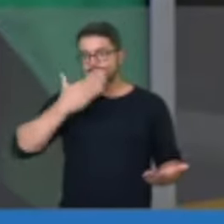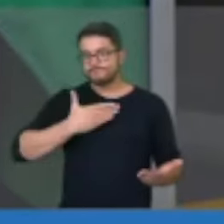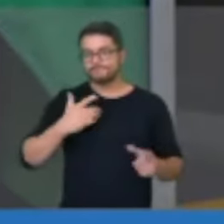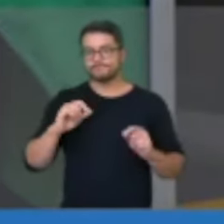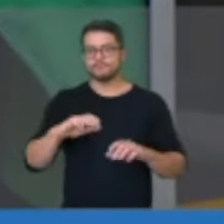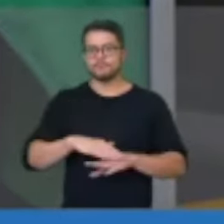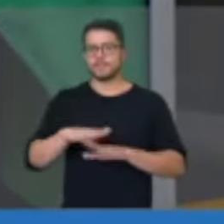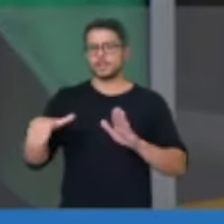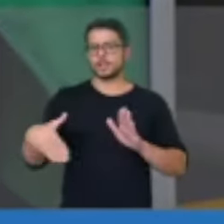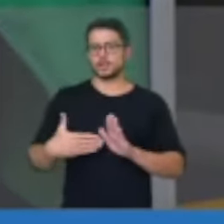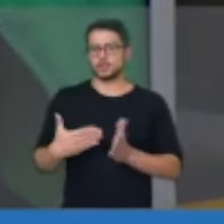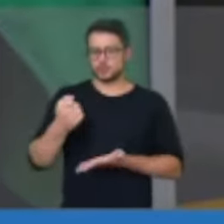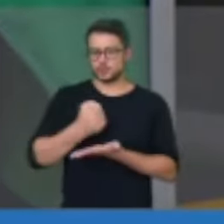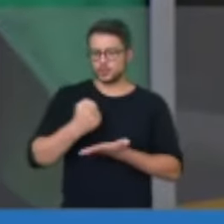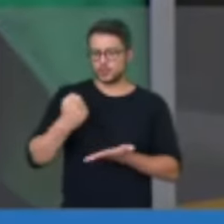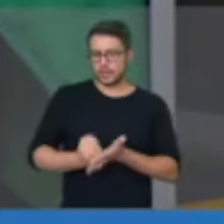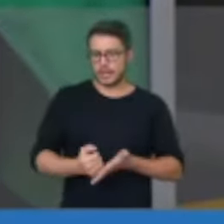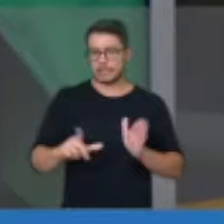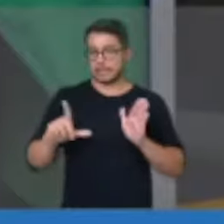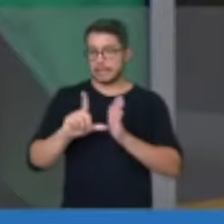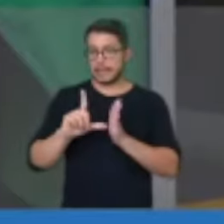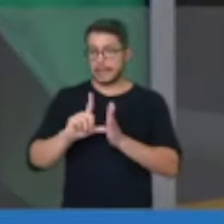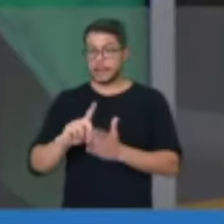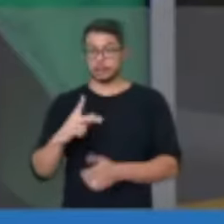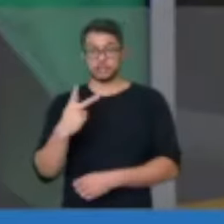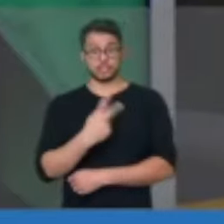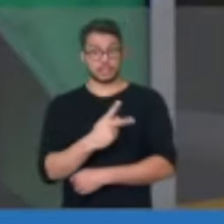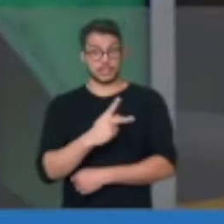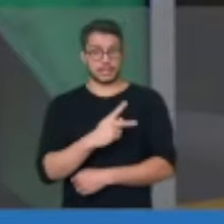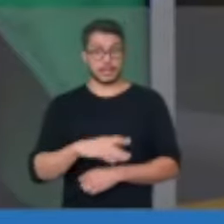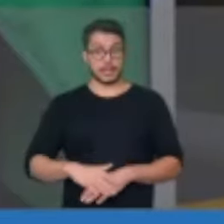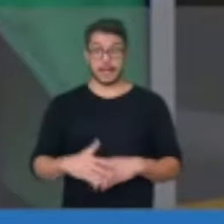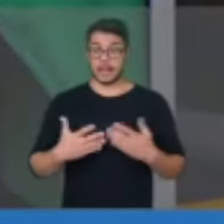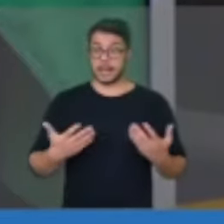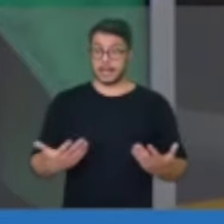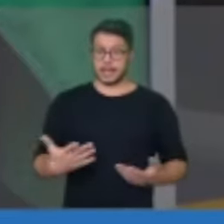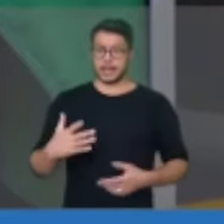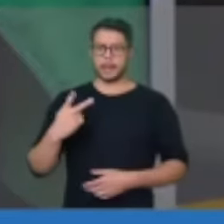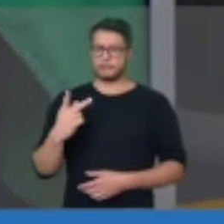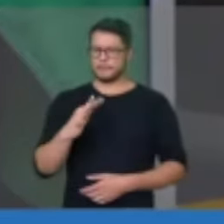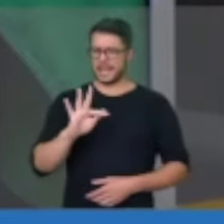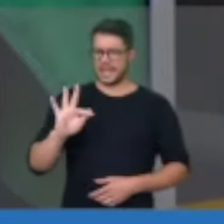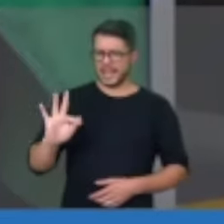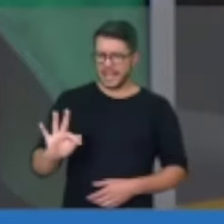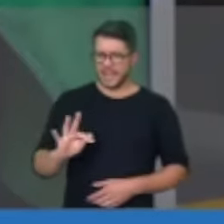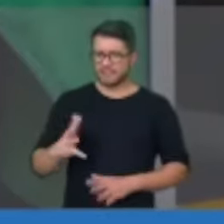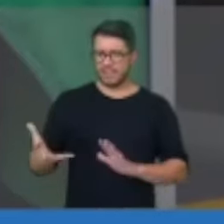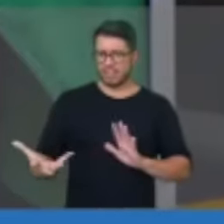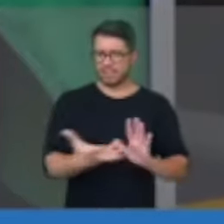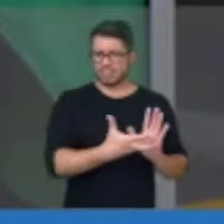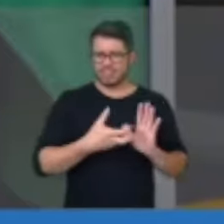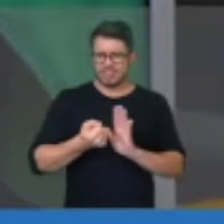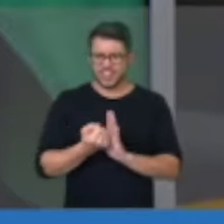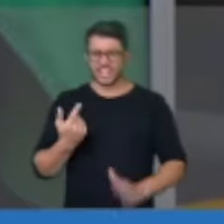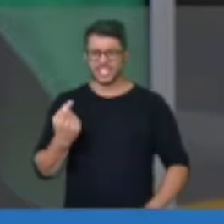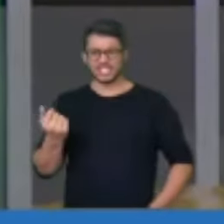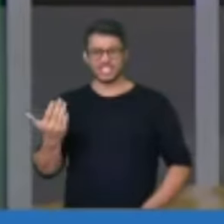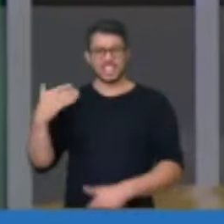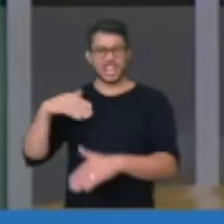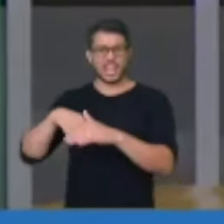das economias da vida dela. Aí a Polícia Federal do Alexandre de Moraes pega as economias de uma senhora de 72